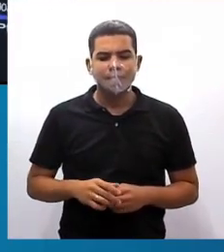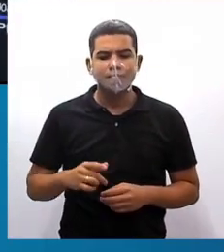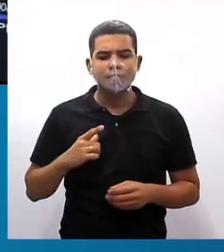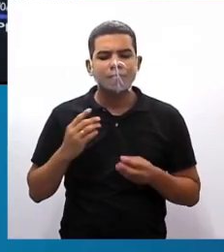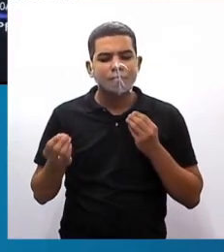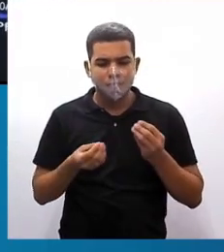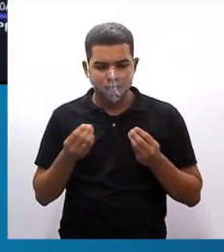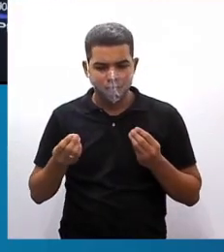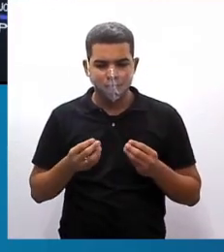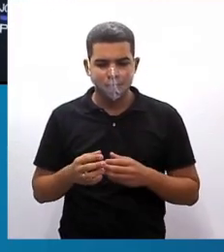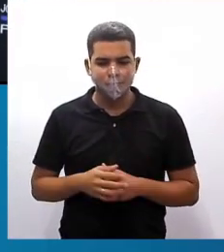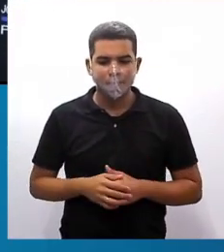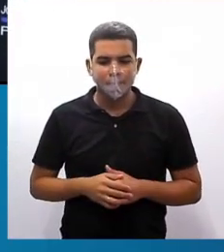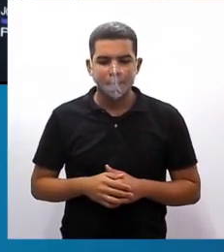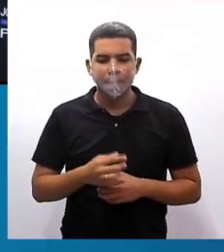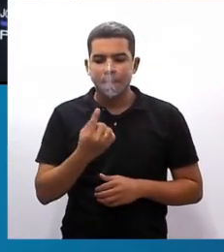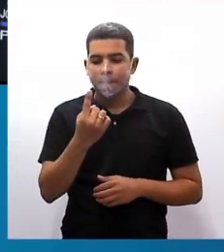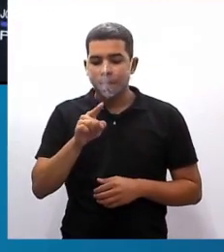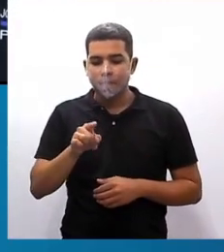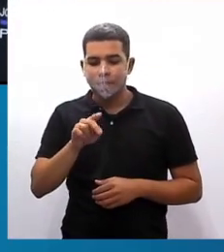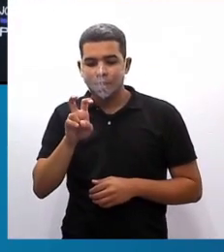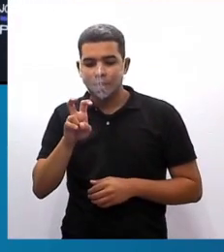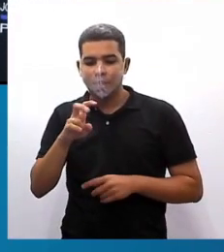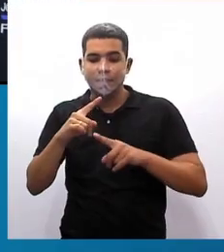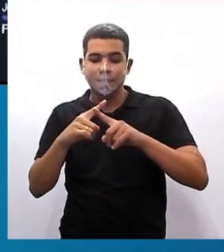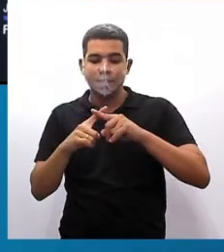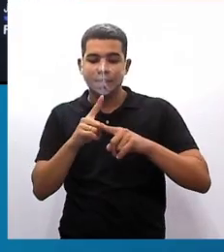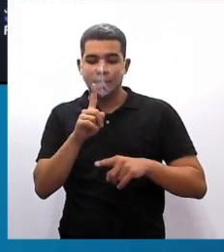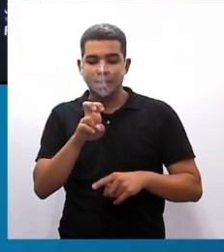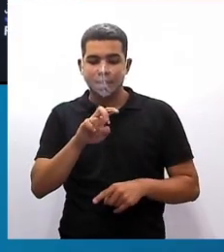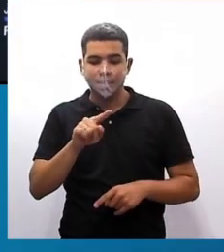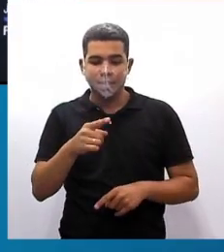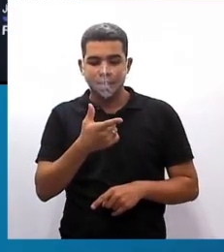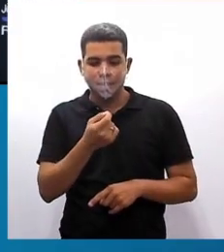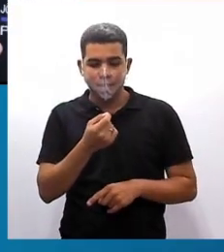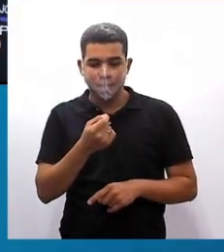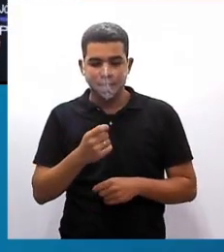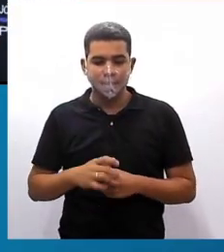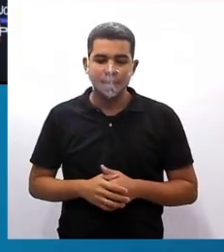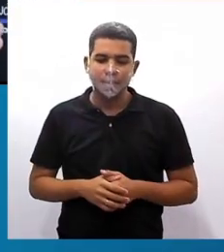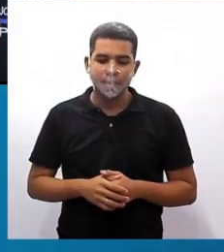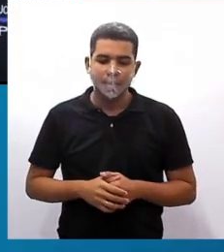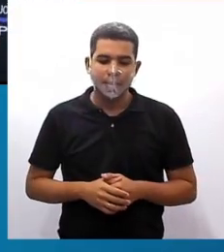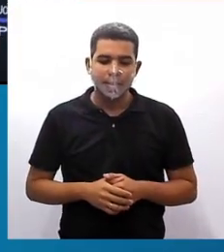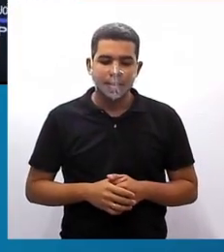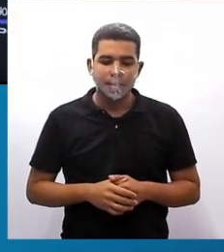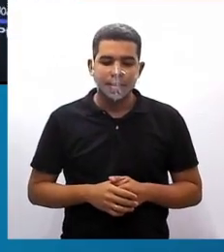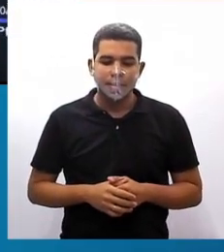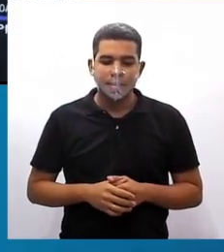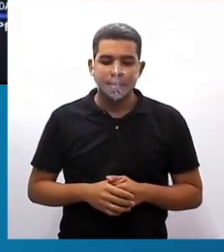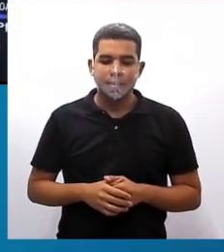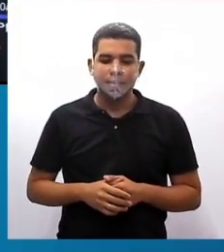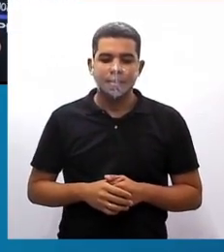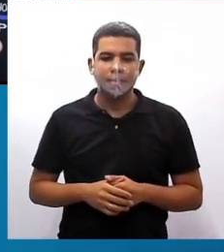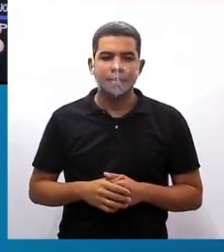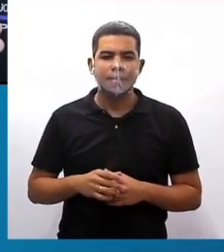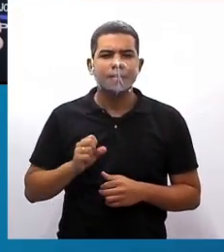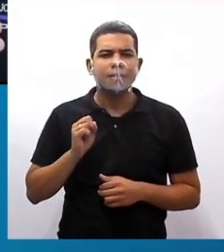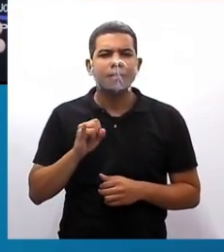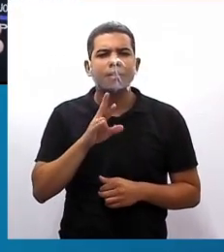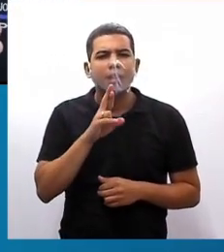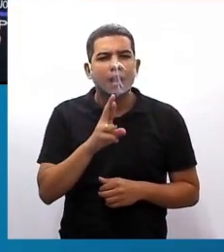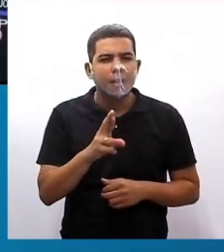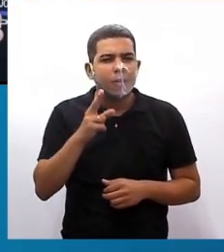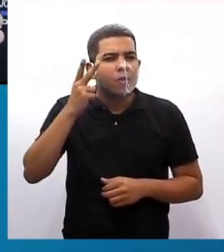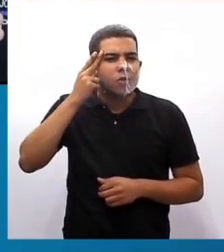que a gente vai ver, que é 1,5 vezes 15,20 ou 15,2. Quando você resolver